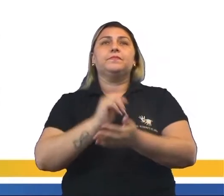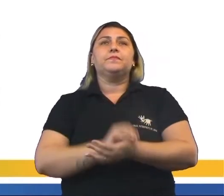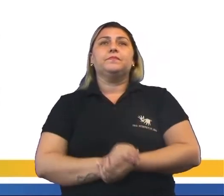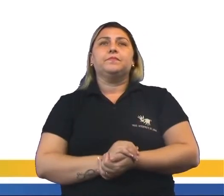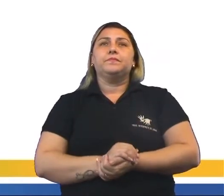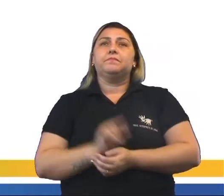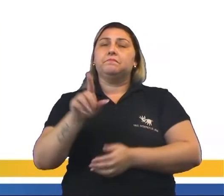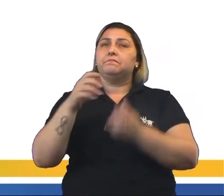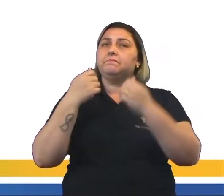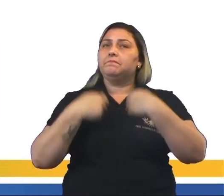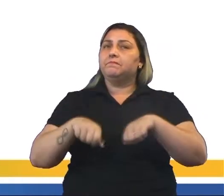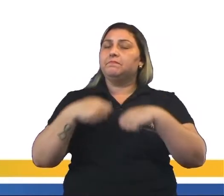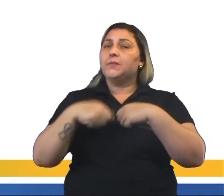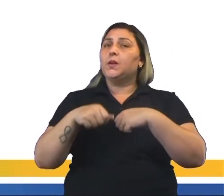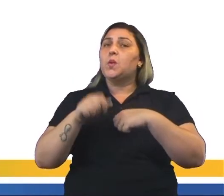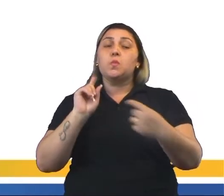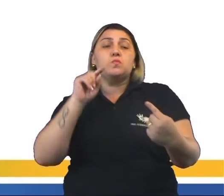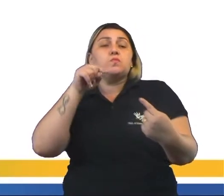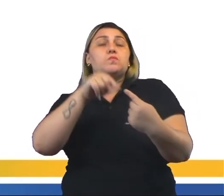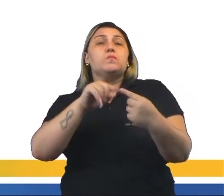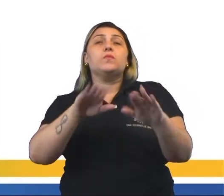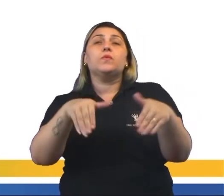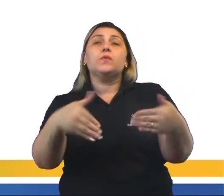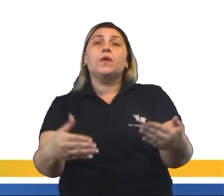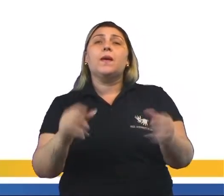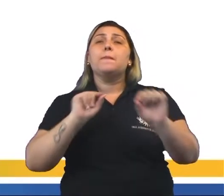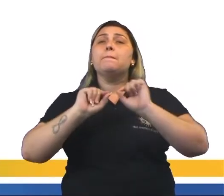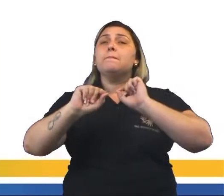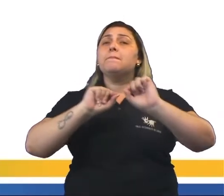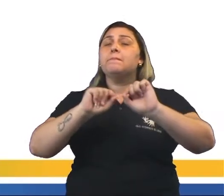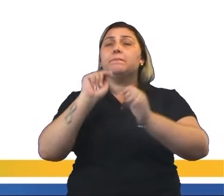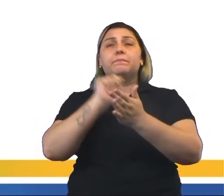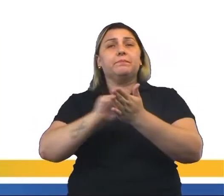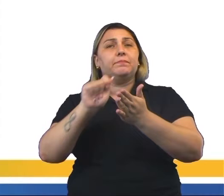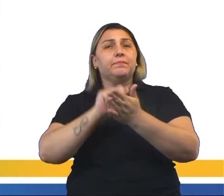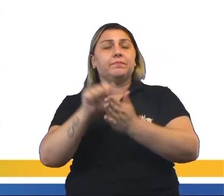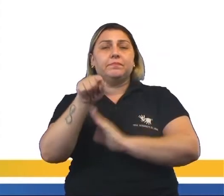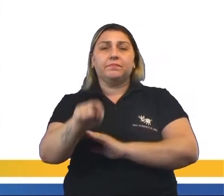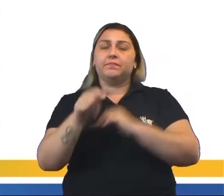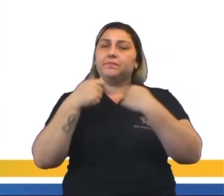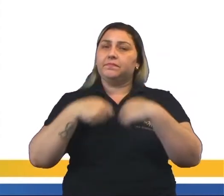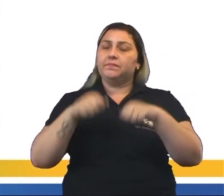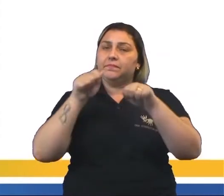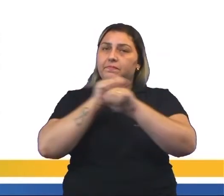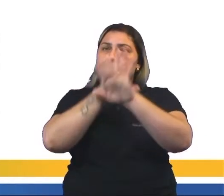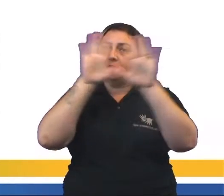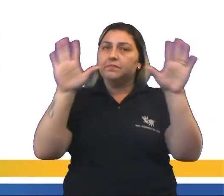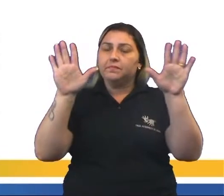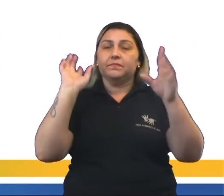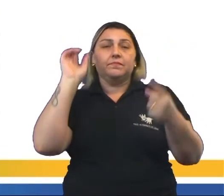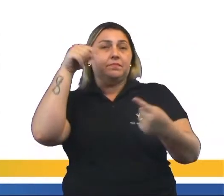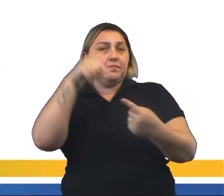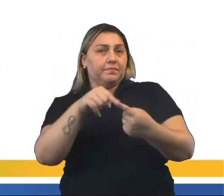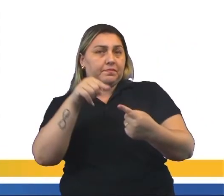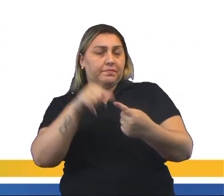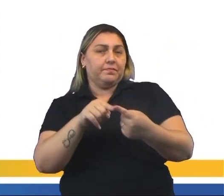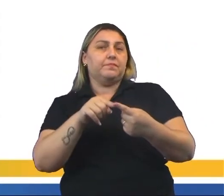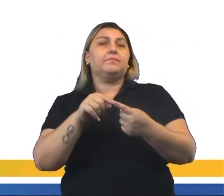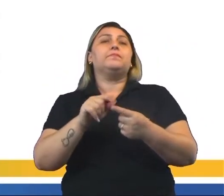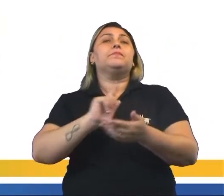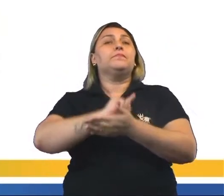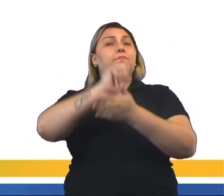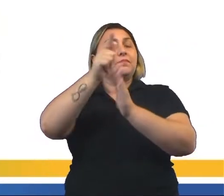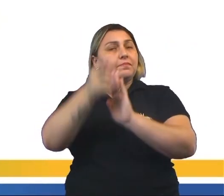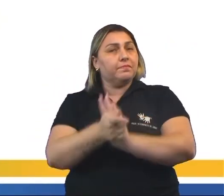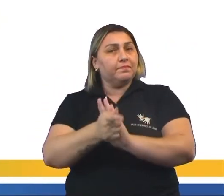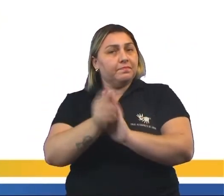Você precisa pensar num objetivo. Para que escrever? Você deve ter claro que o objetivo deste gênero